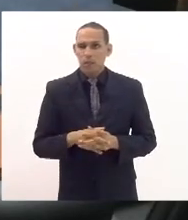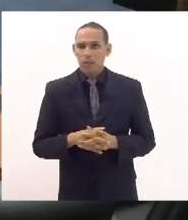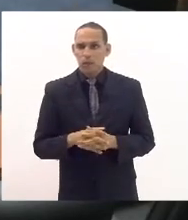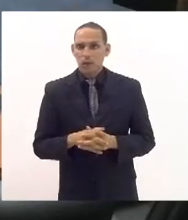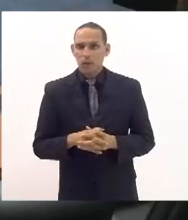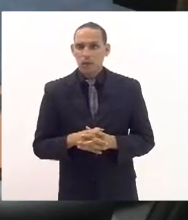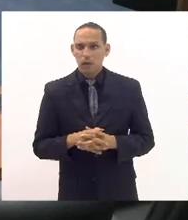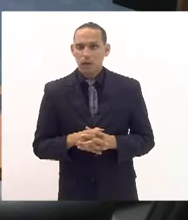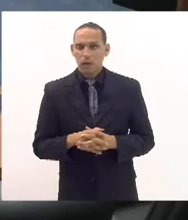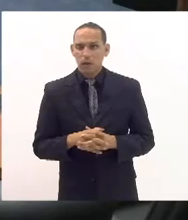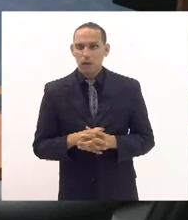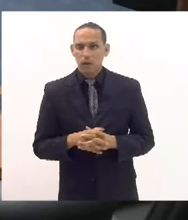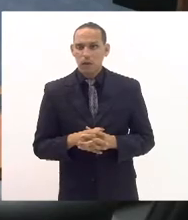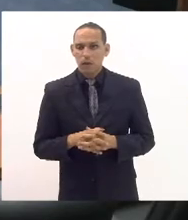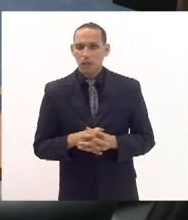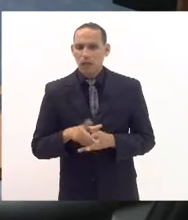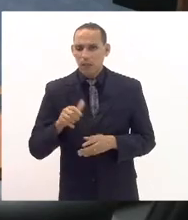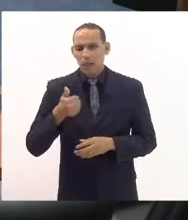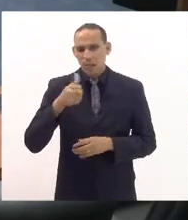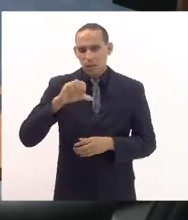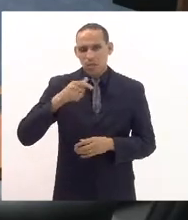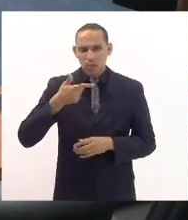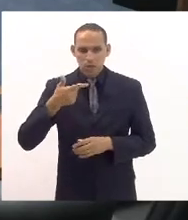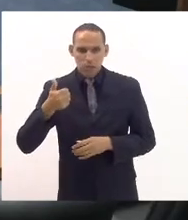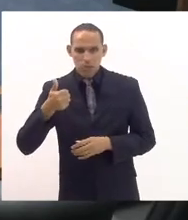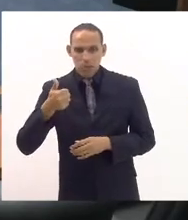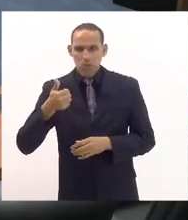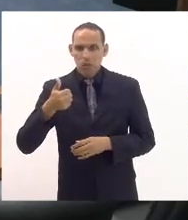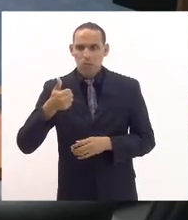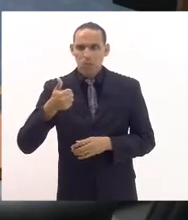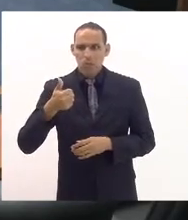não mudou creio é o 19:21